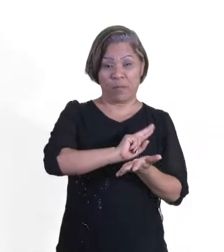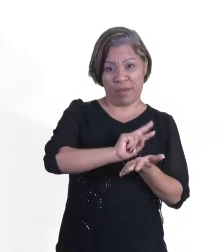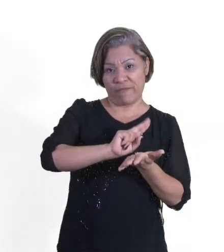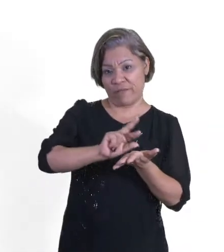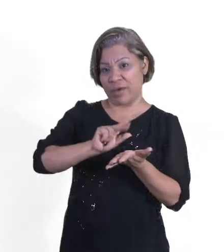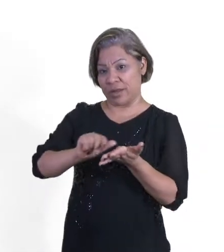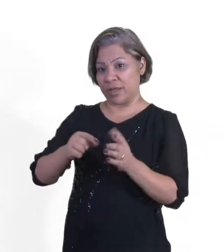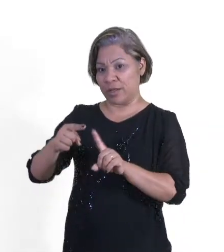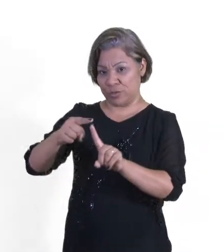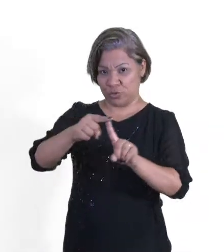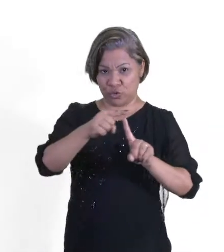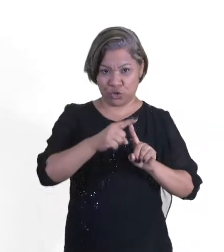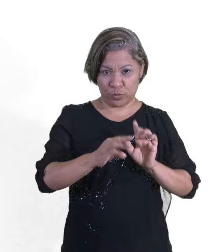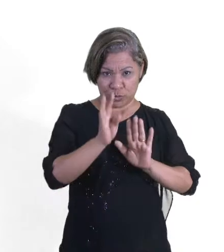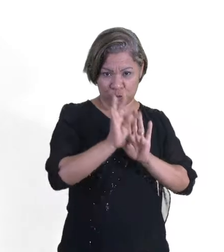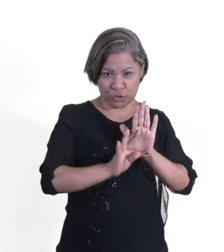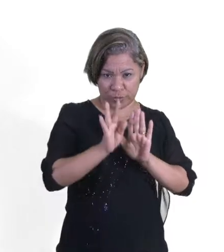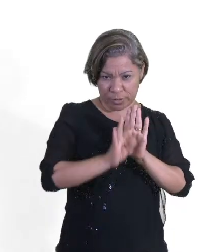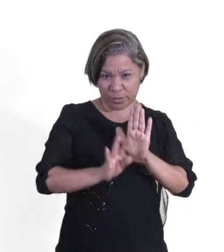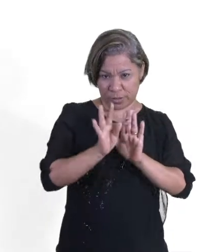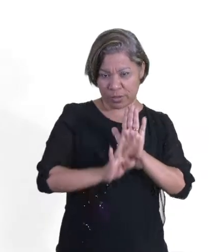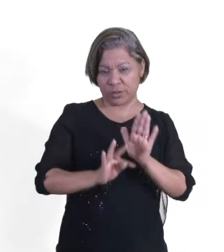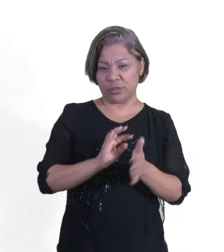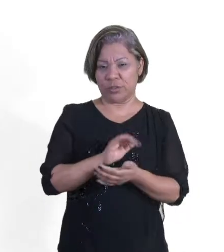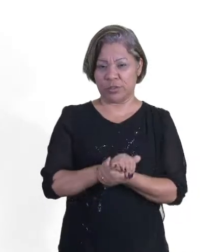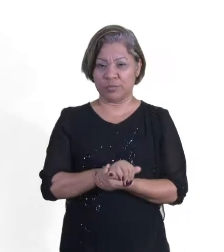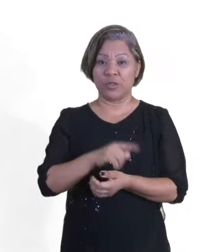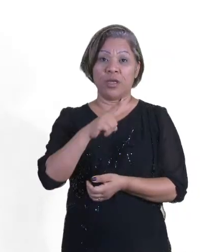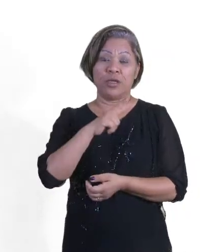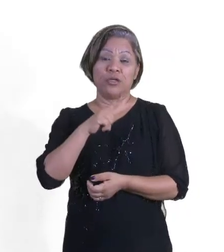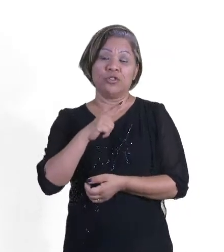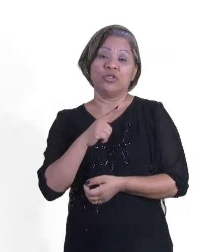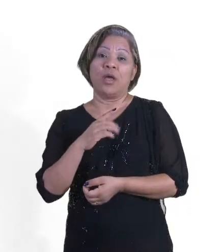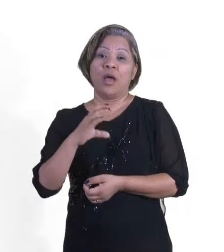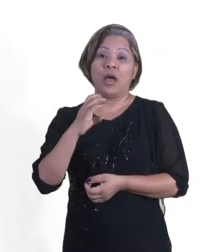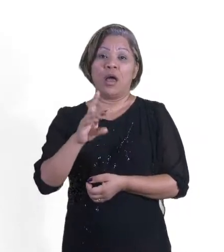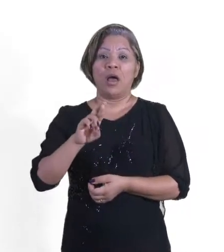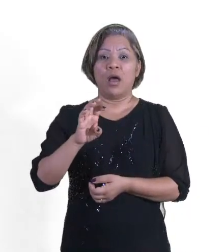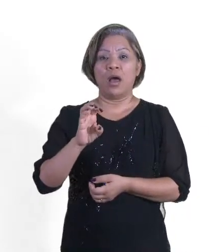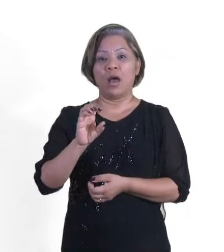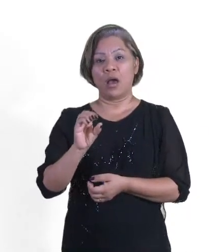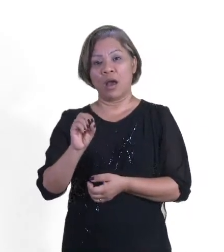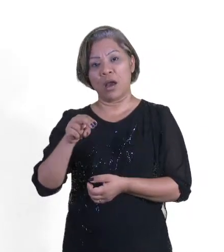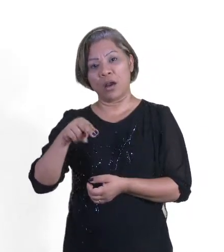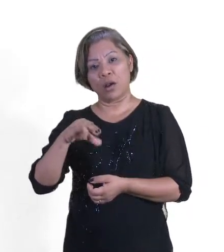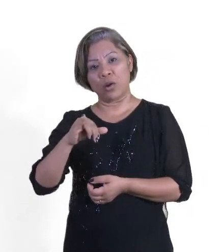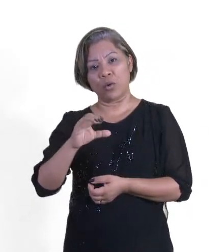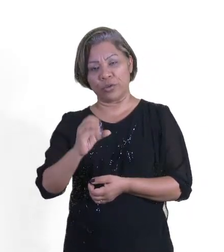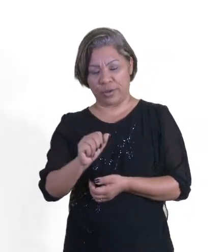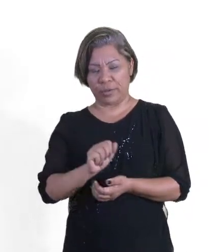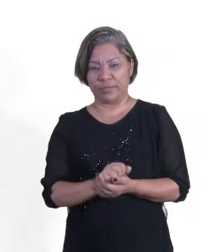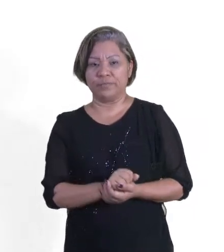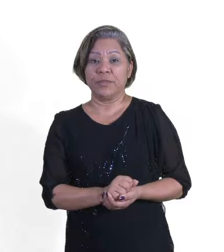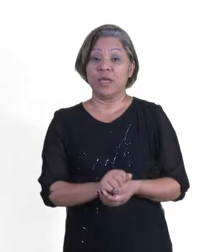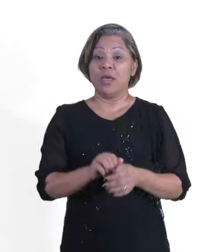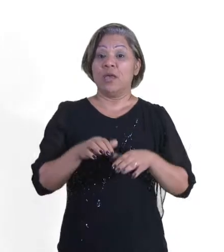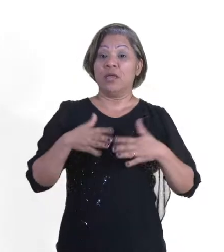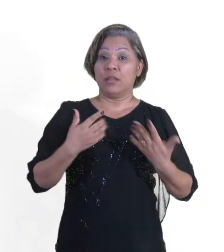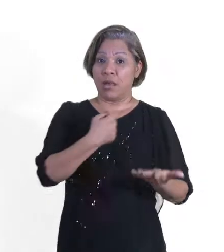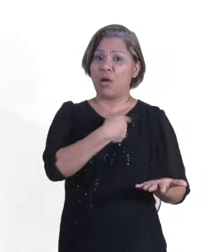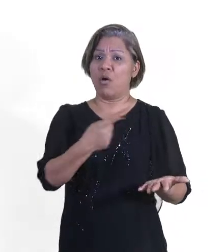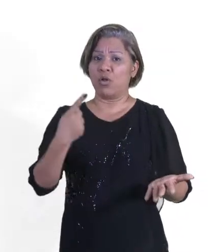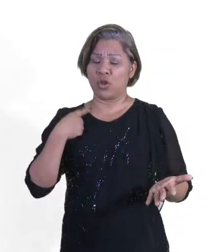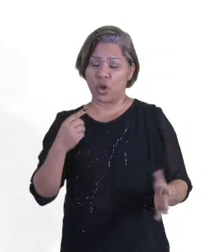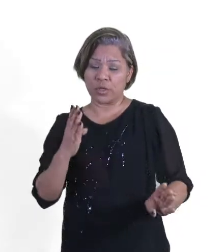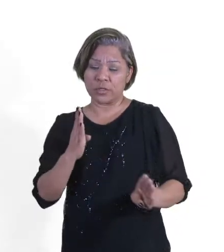os quais convivemos diariamente está a crônica. Geralmente, nós a encontramos